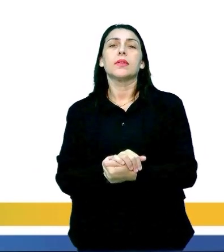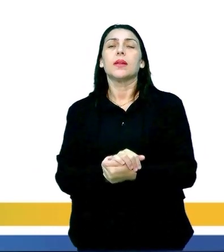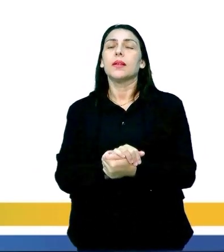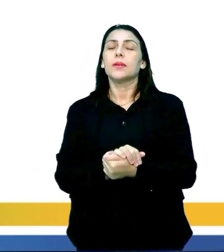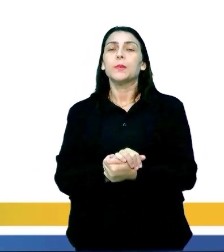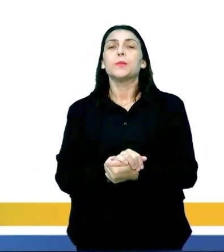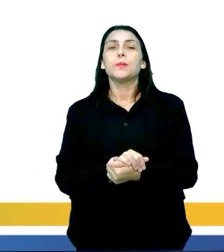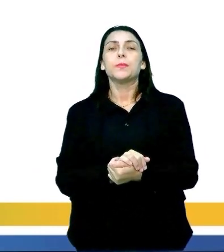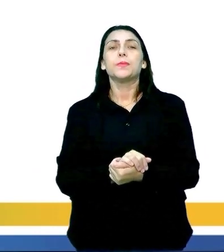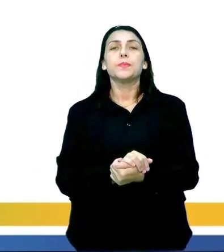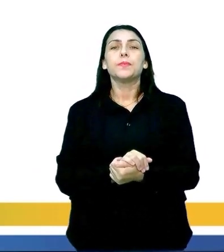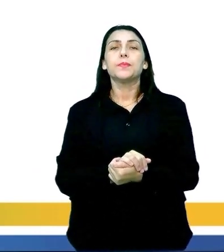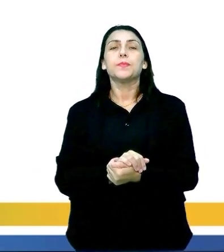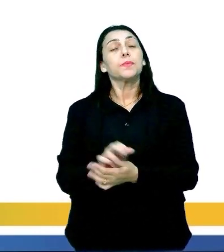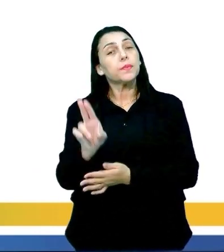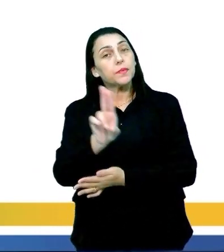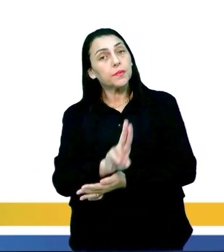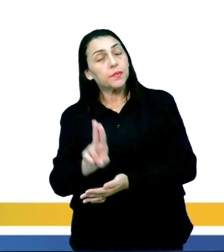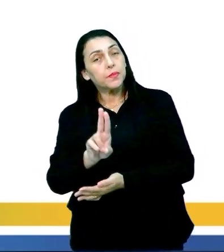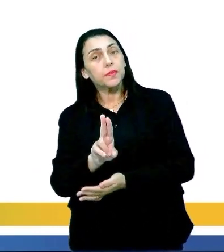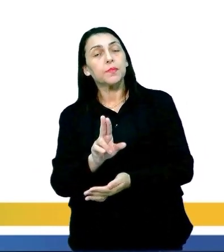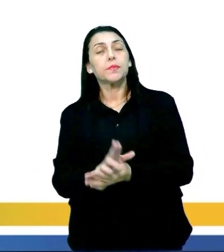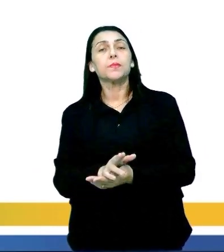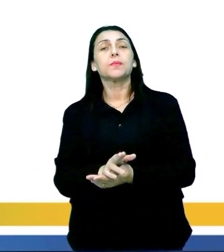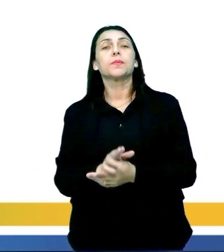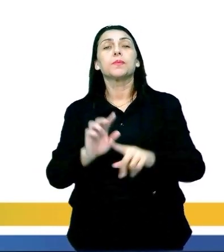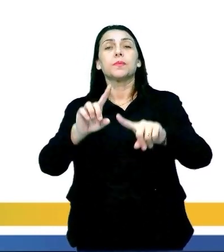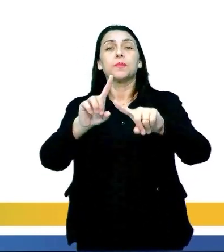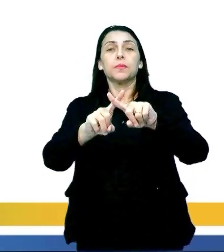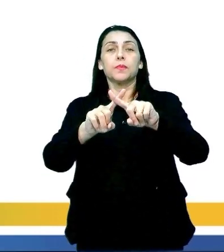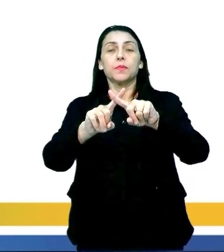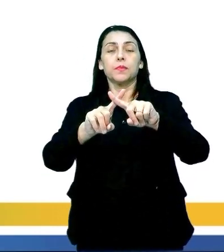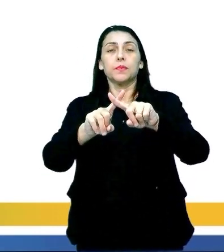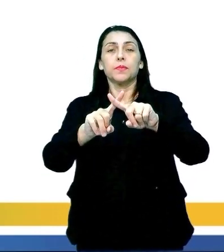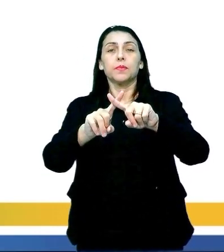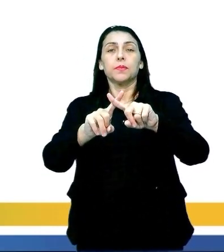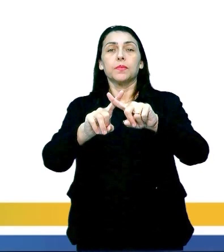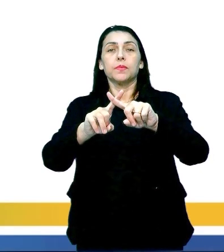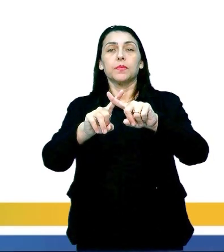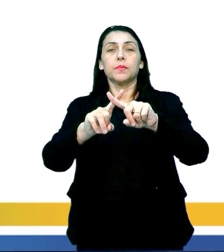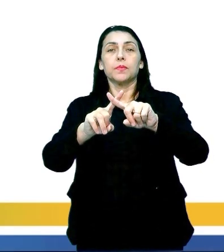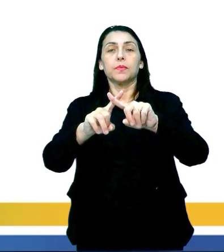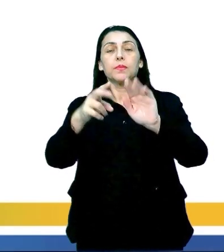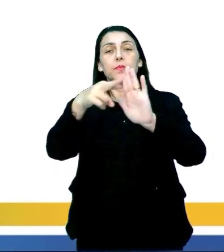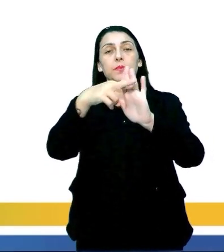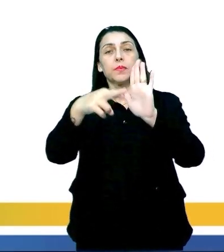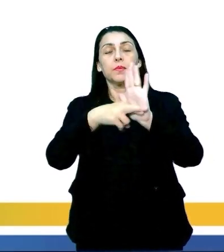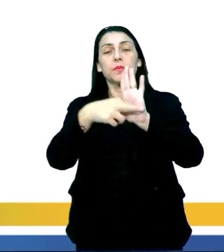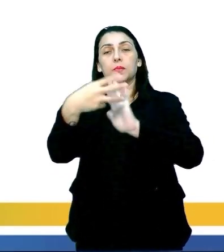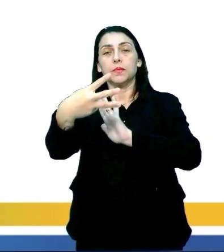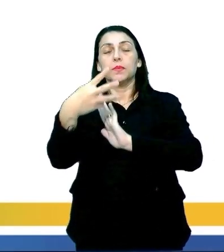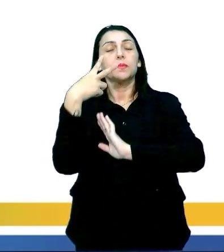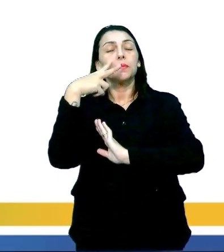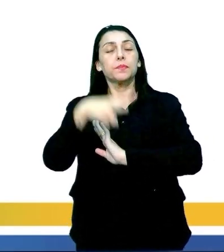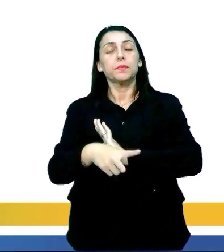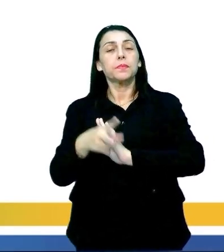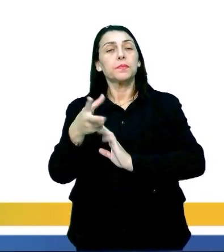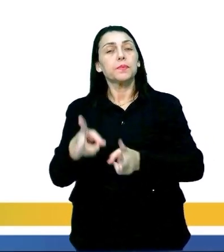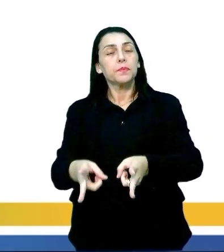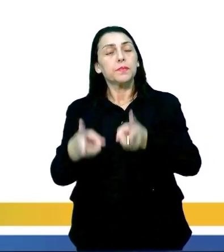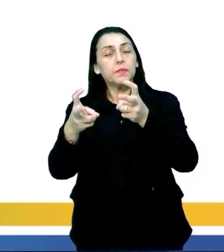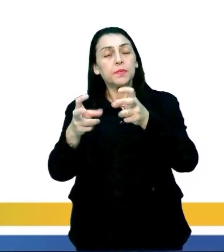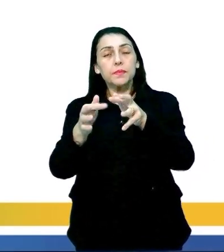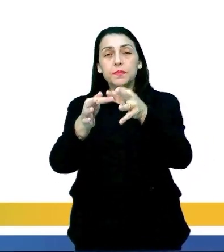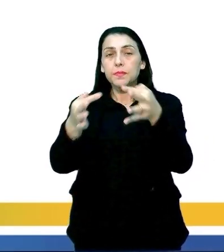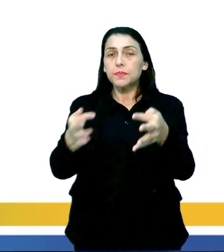mais simples. Vamos usar aí uma regra de 3, porque aí a gente vai conseguir ver com mais